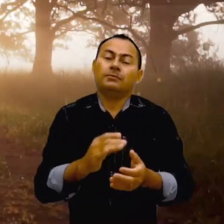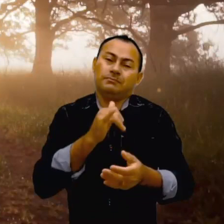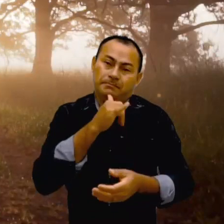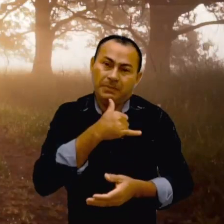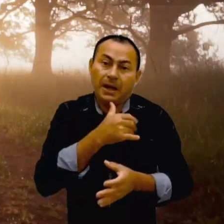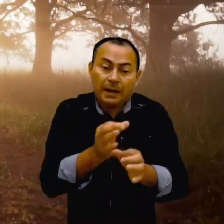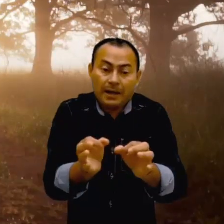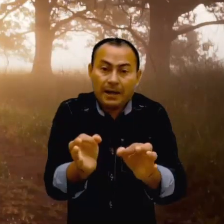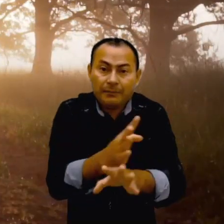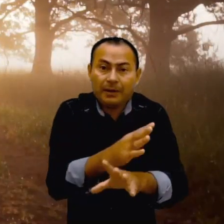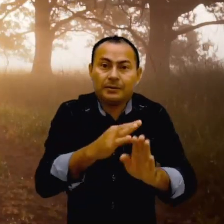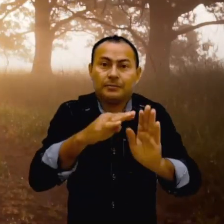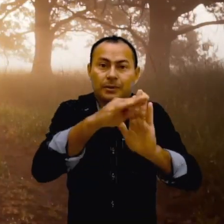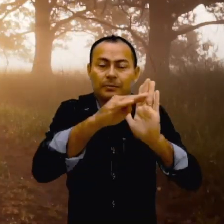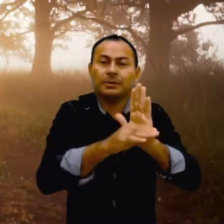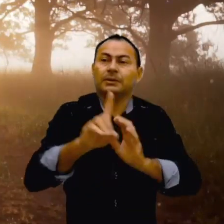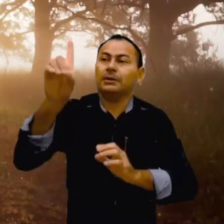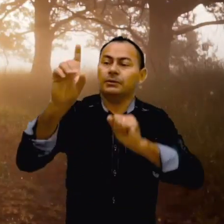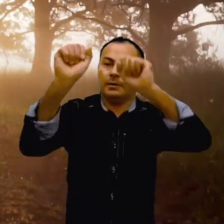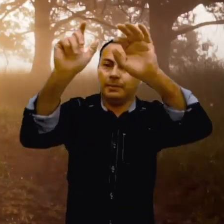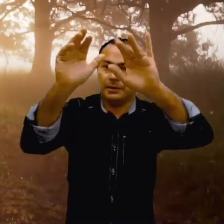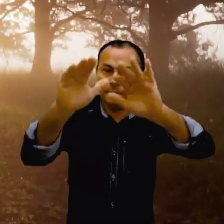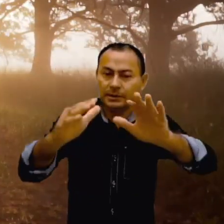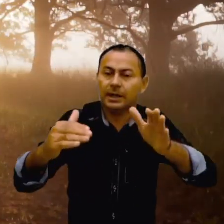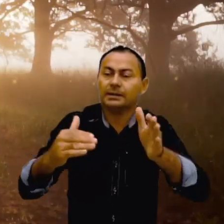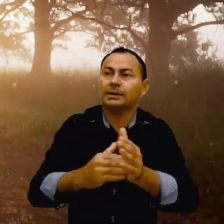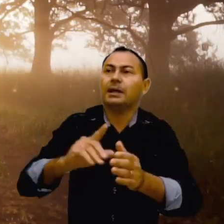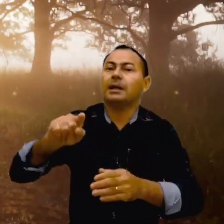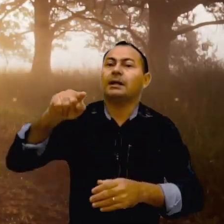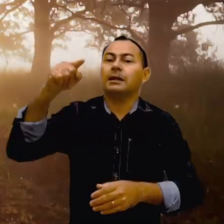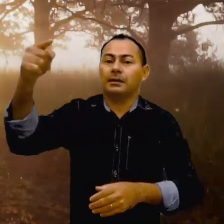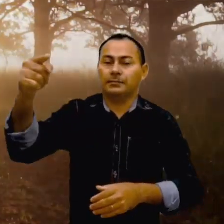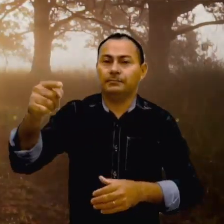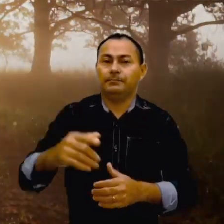que encerrar o programa de hoje. Deus lhe abençoe e até lá.